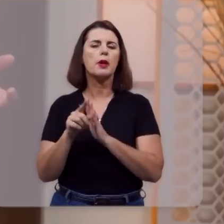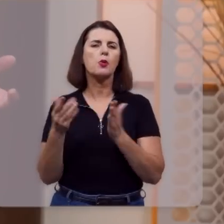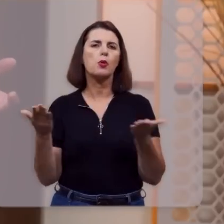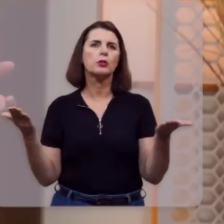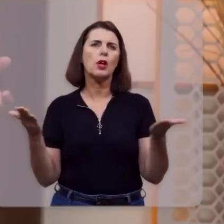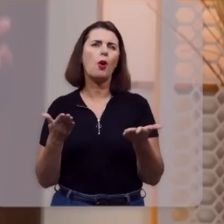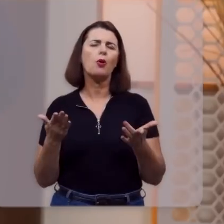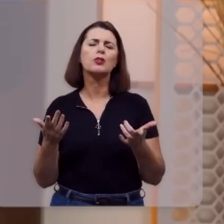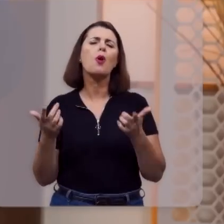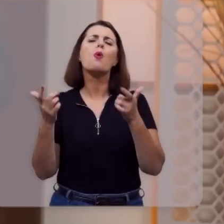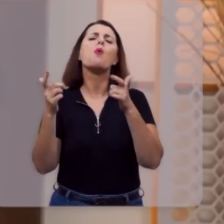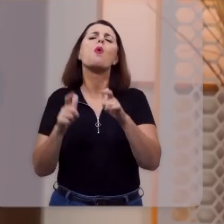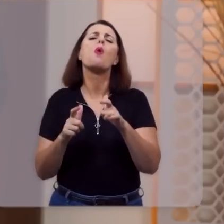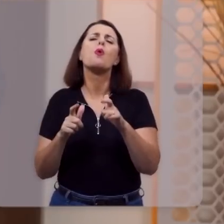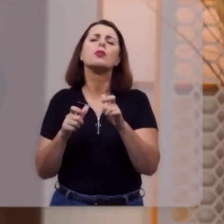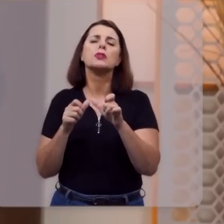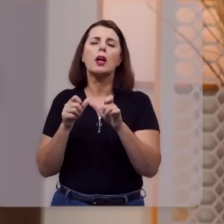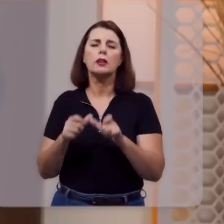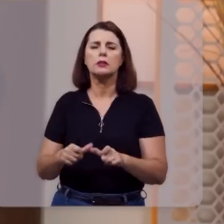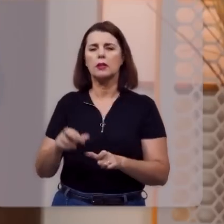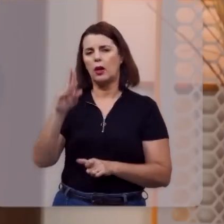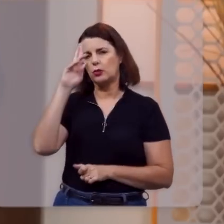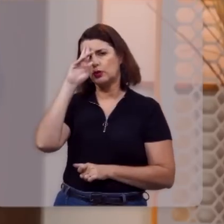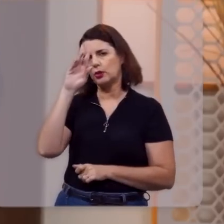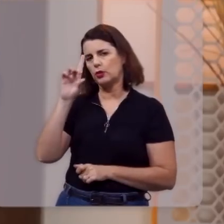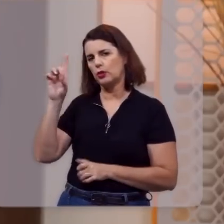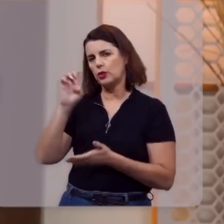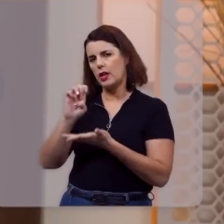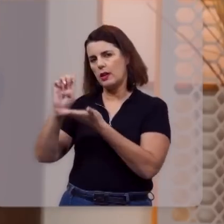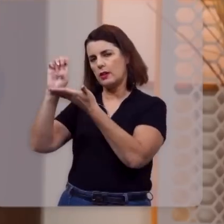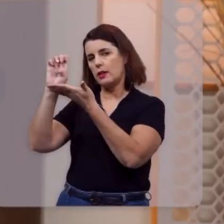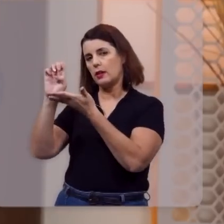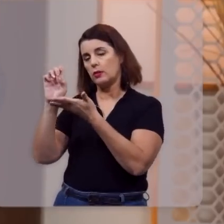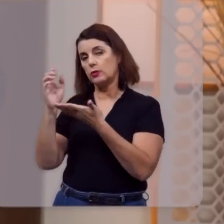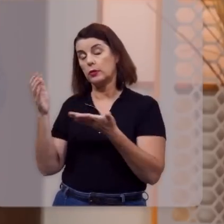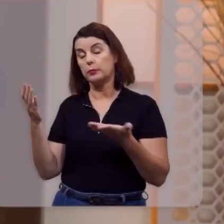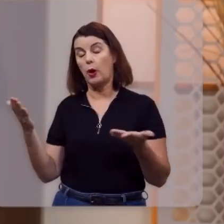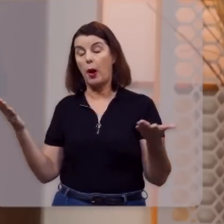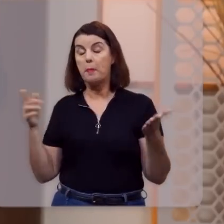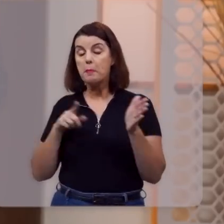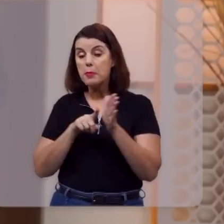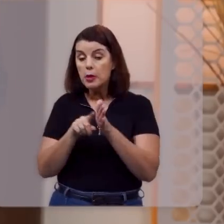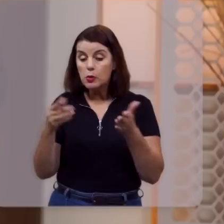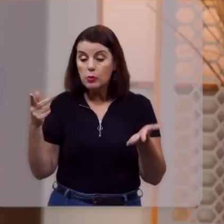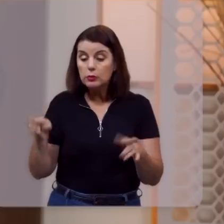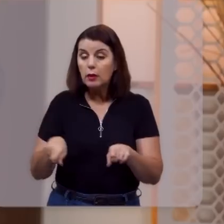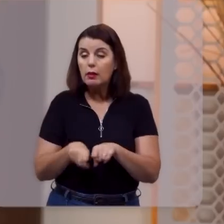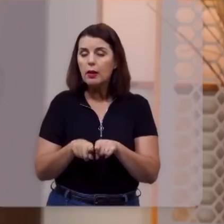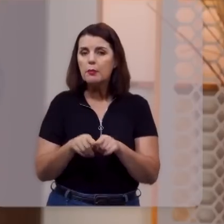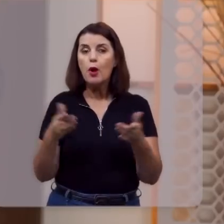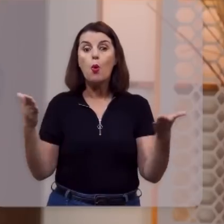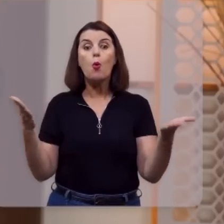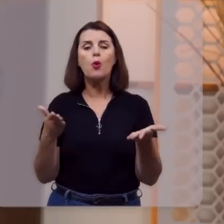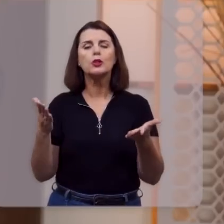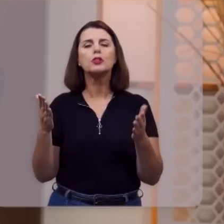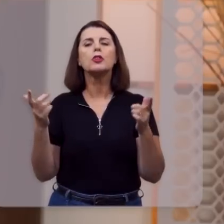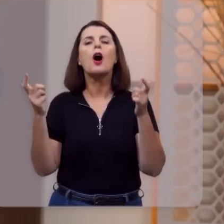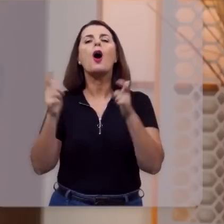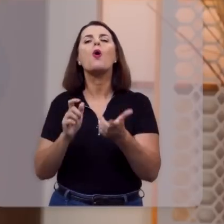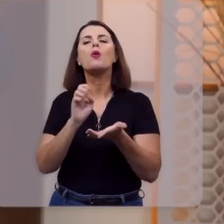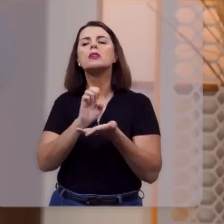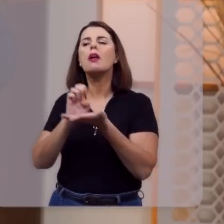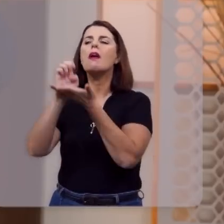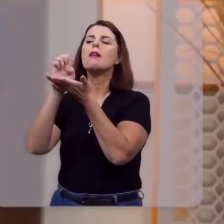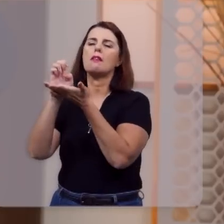hoje não é apenas onde está o Senhor Deus de Elias. A pergunta é onde estão hoje os Elias de Deus